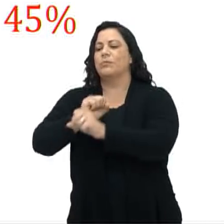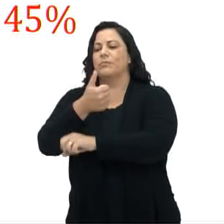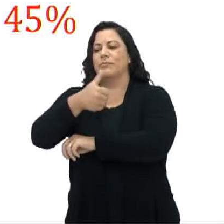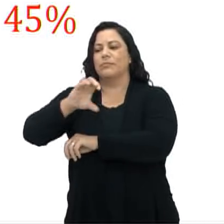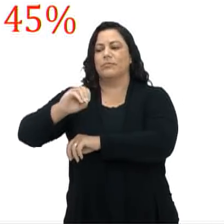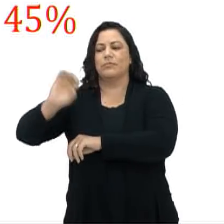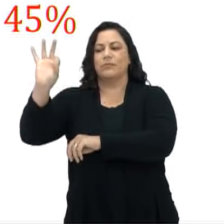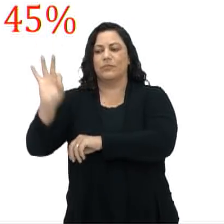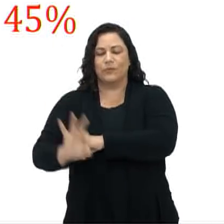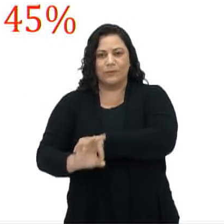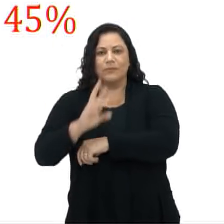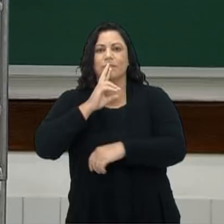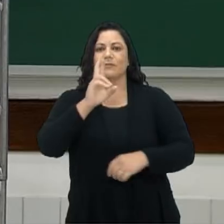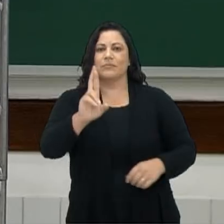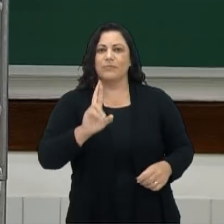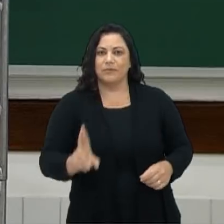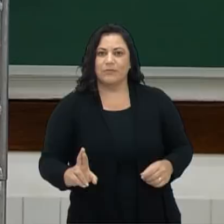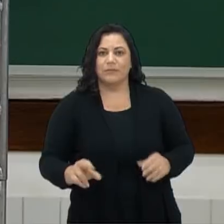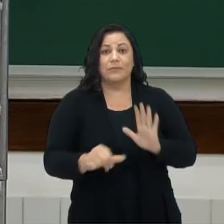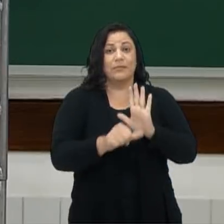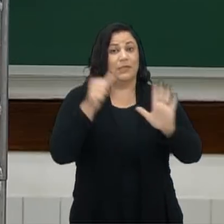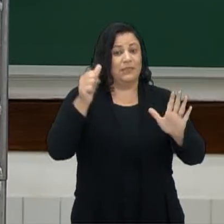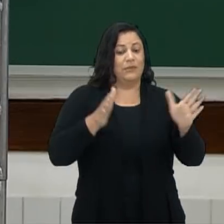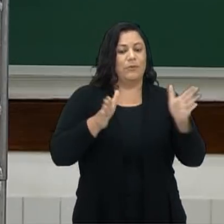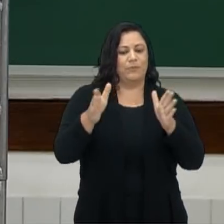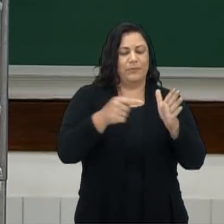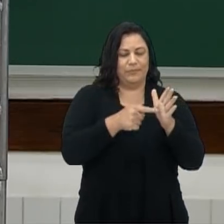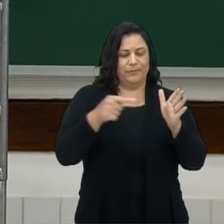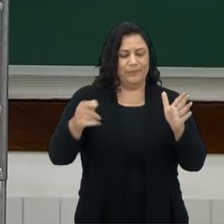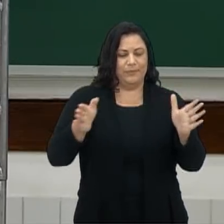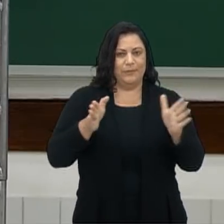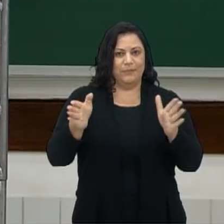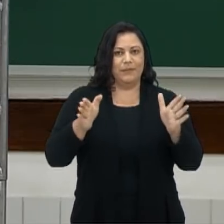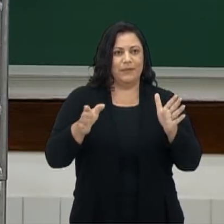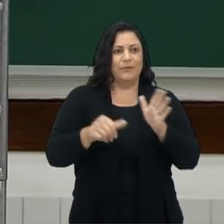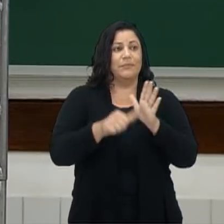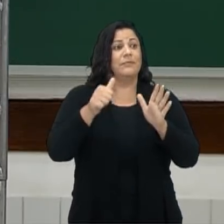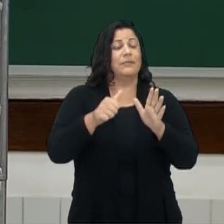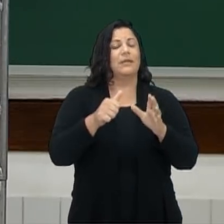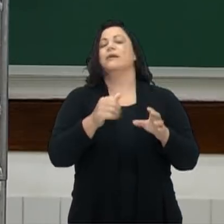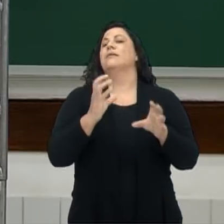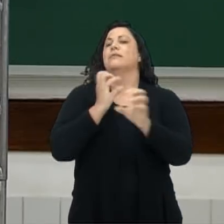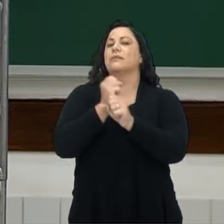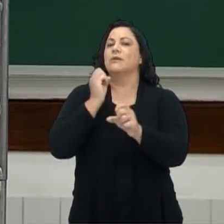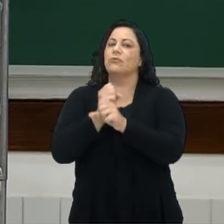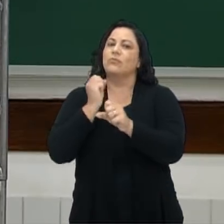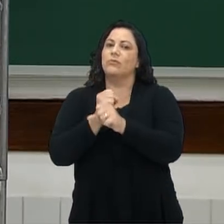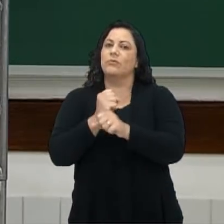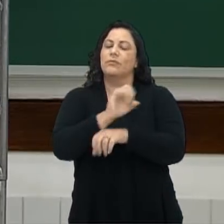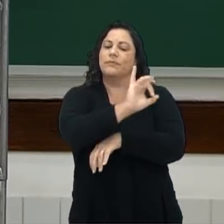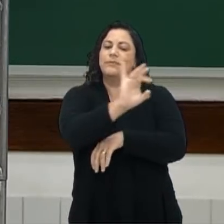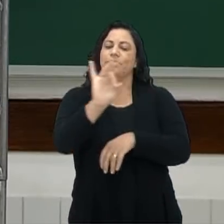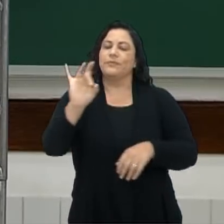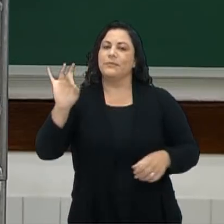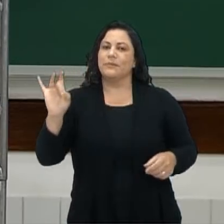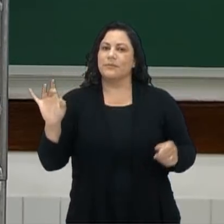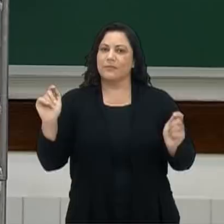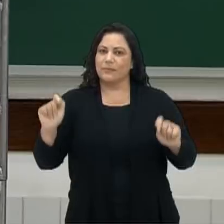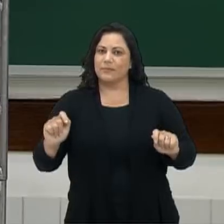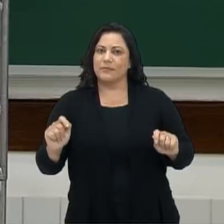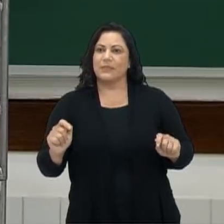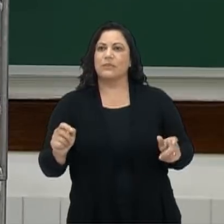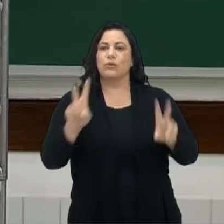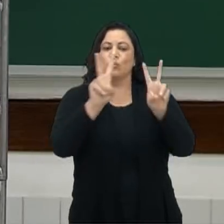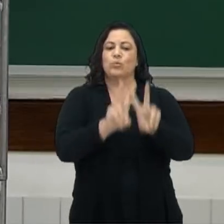o primeiro passo. Então, para construir o gráfico de setores, primeiro a gente calcula o percentual de cada uma